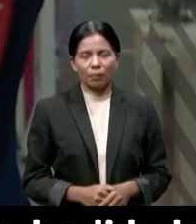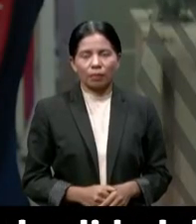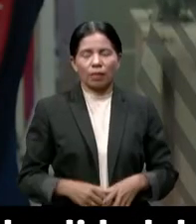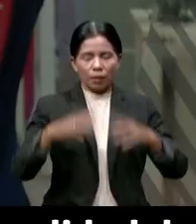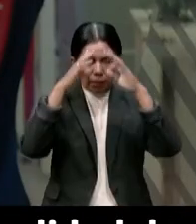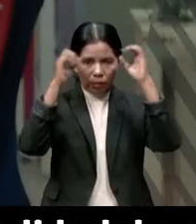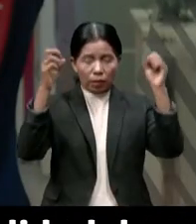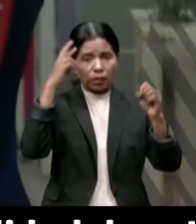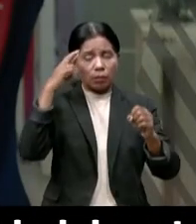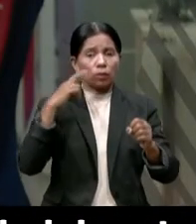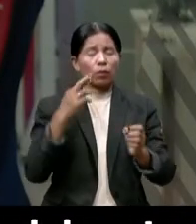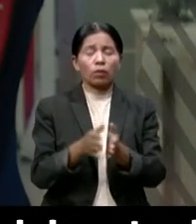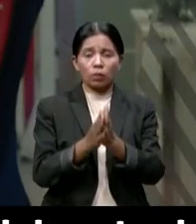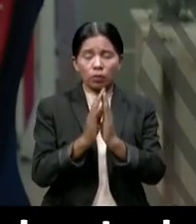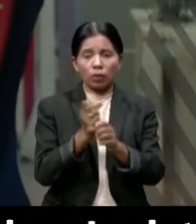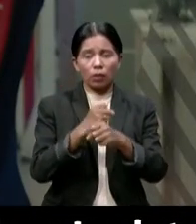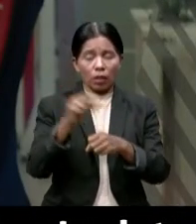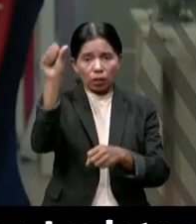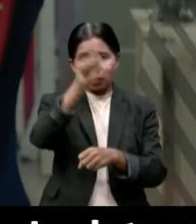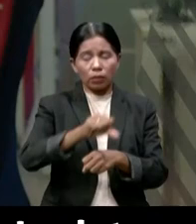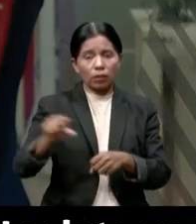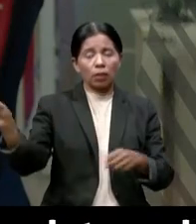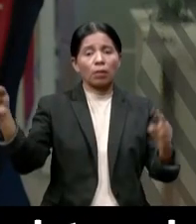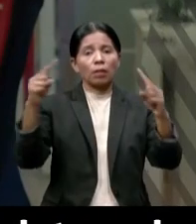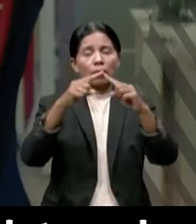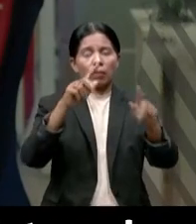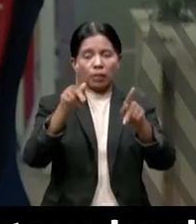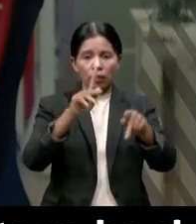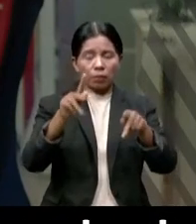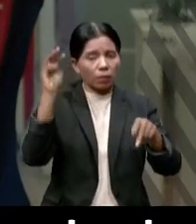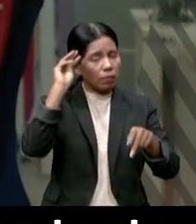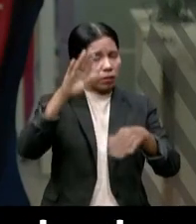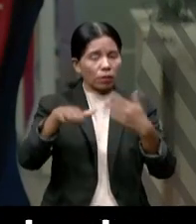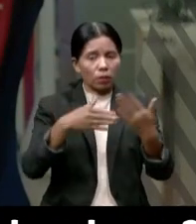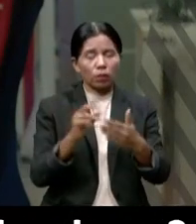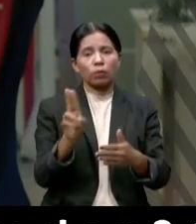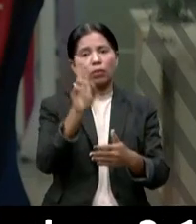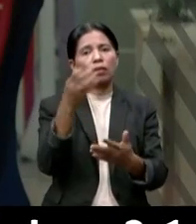Presidente da República Russo, atual auditoria, bacar o Ministério e com a execução orçamento.